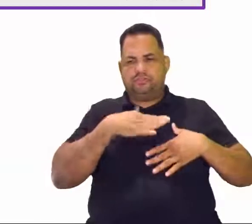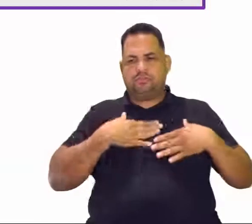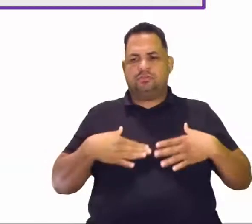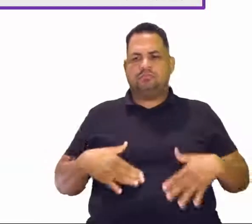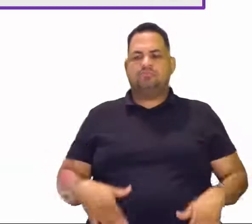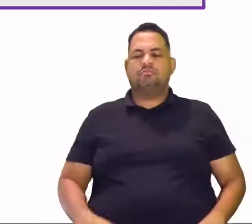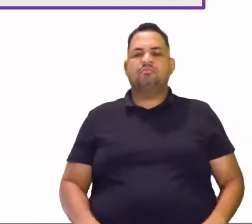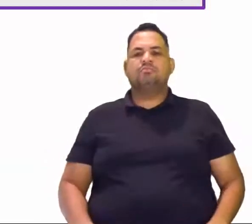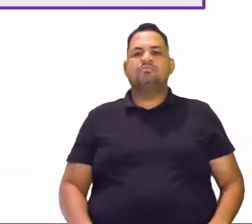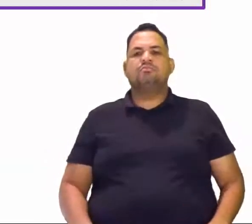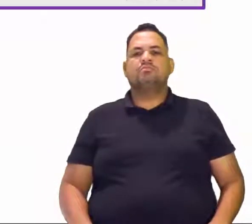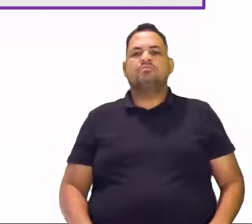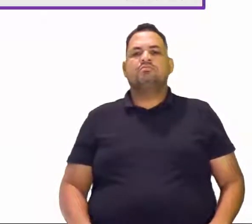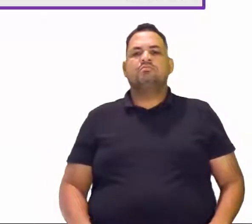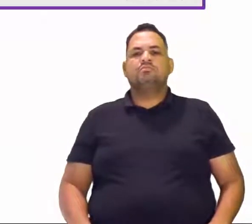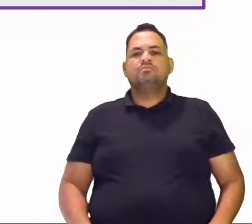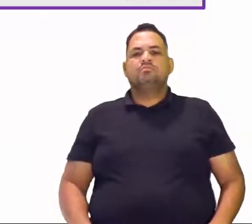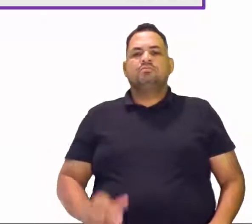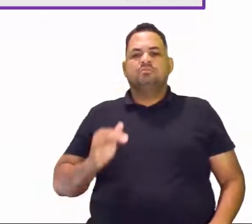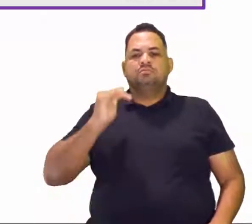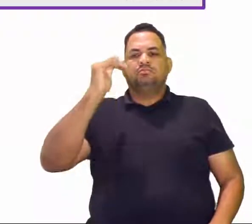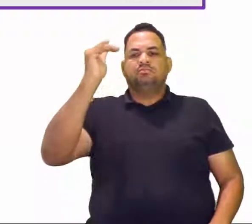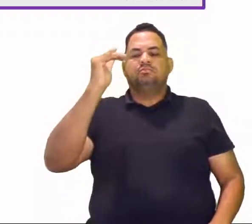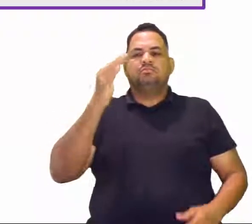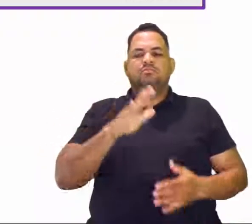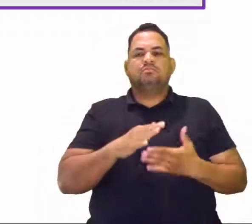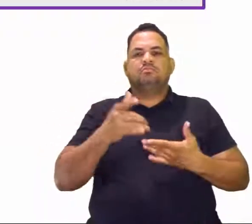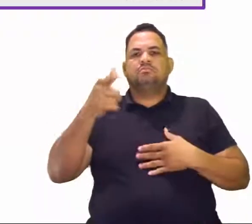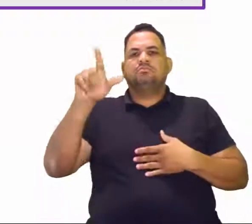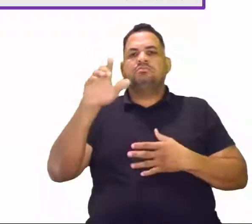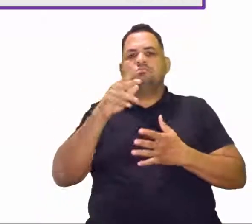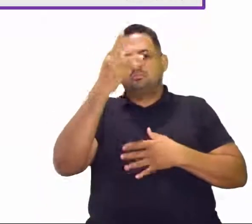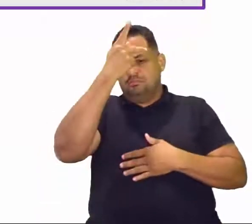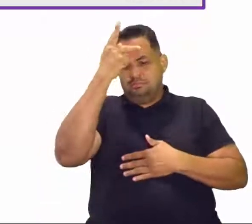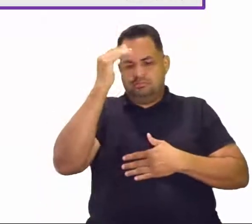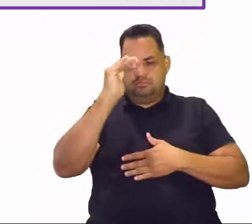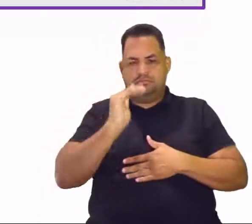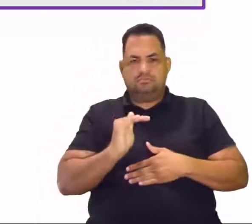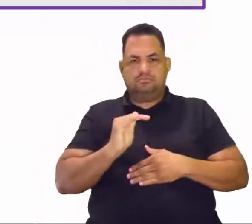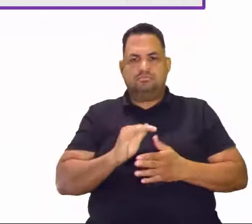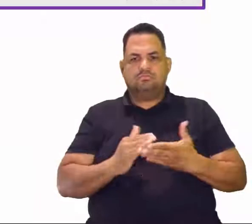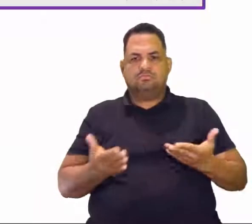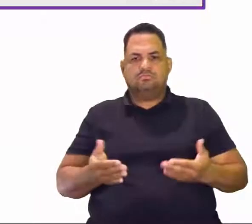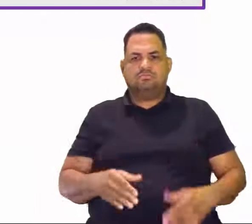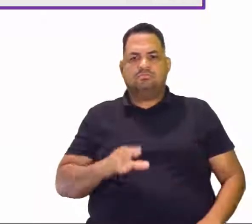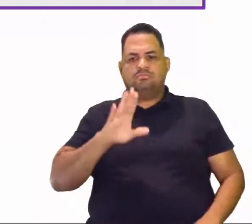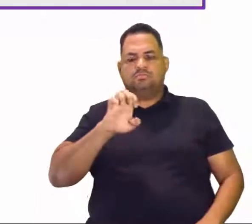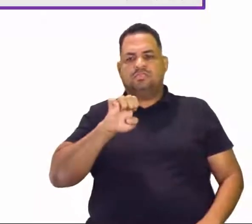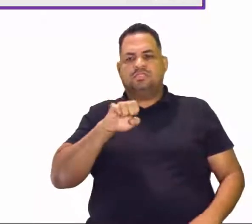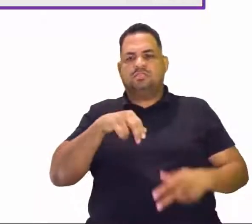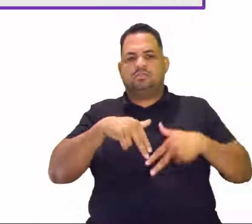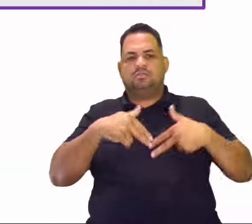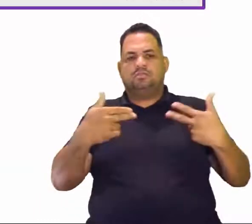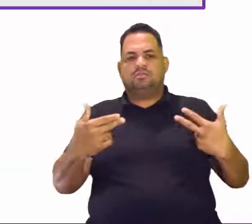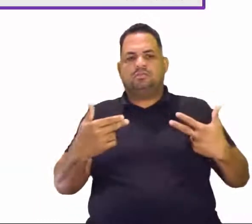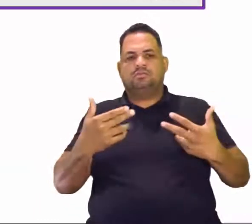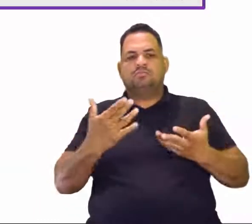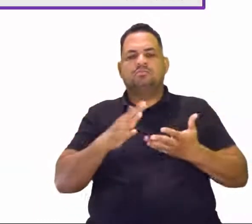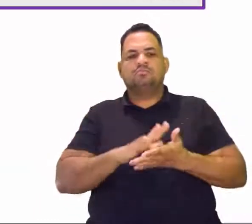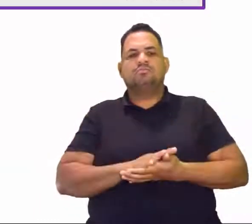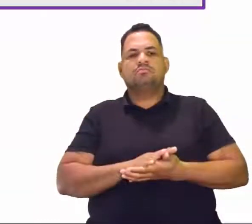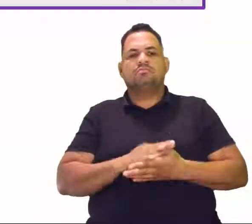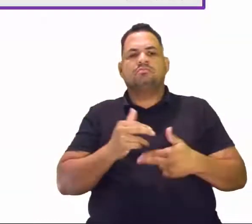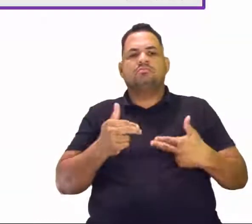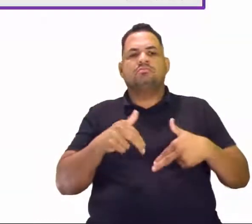né Ela é superior EA do restante das pessoas é inferior né Então essa noite no centro